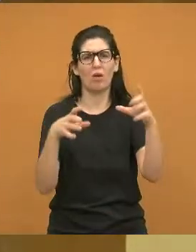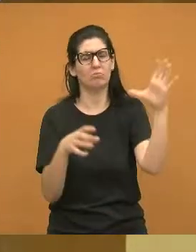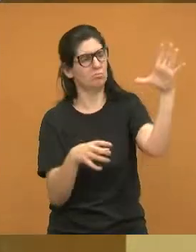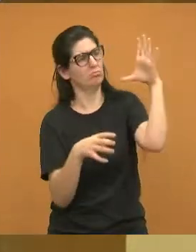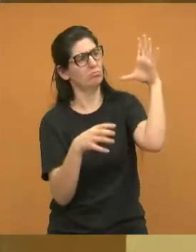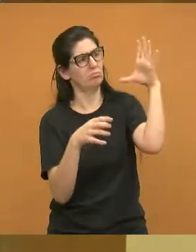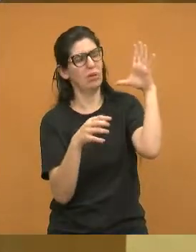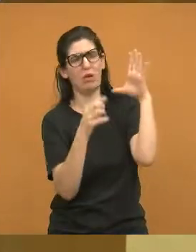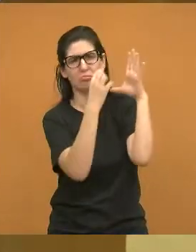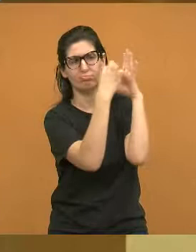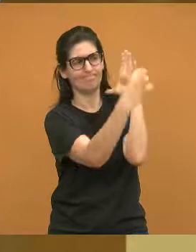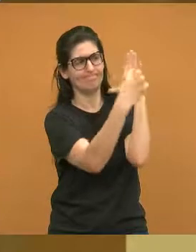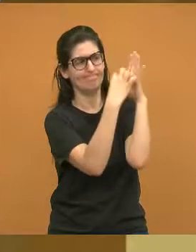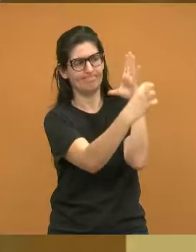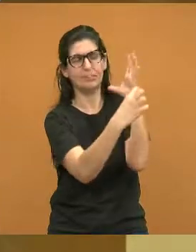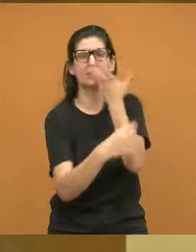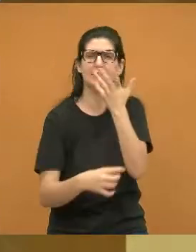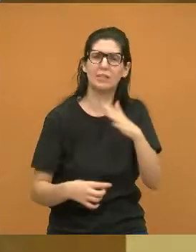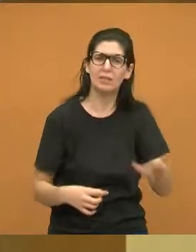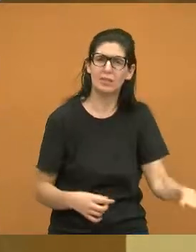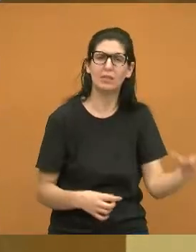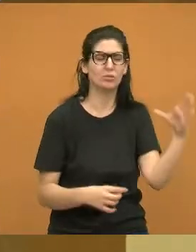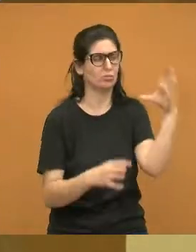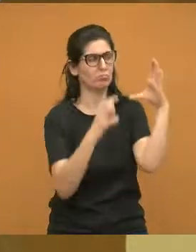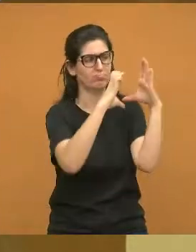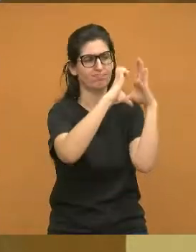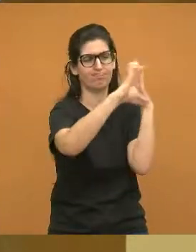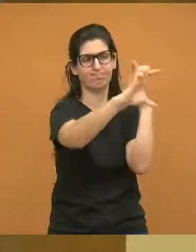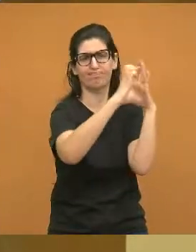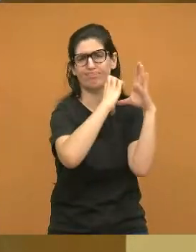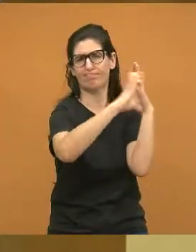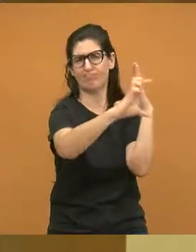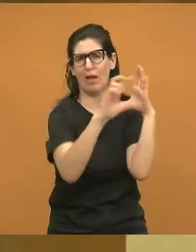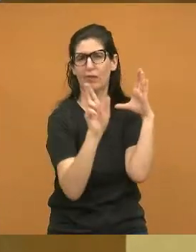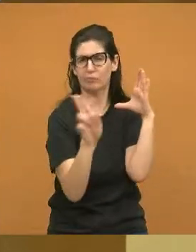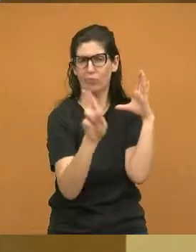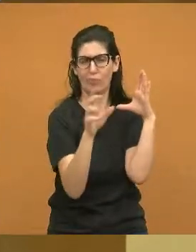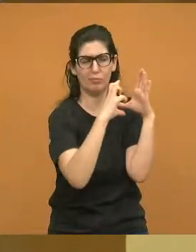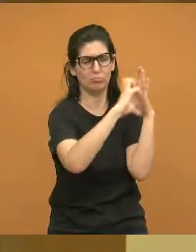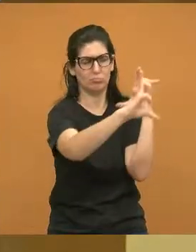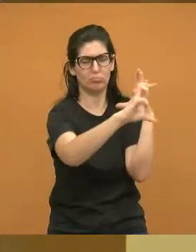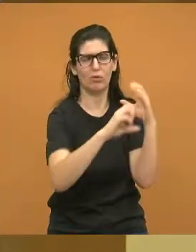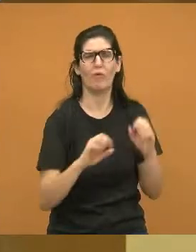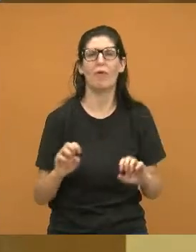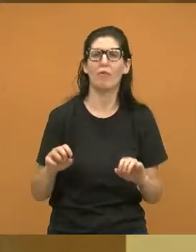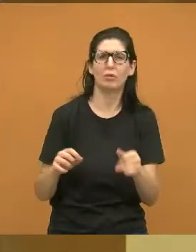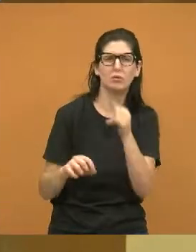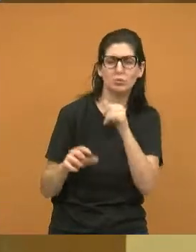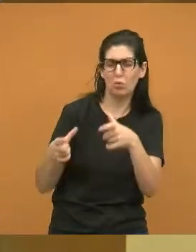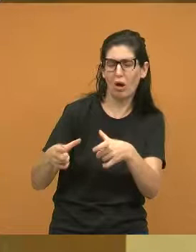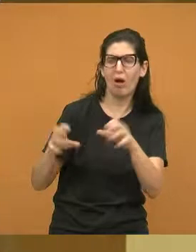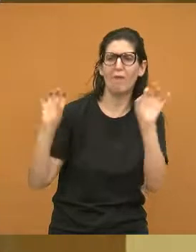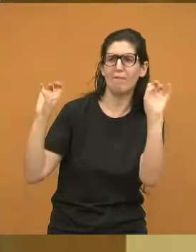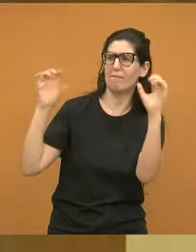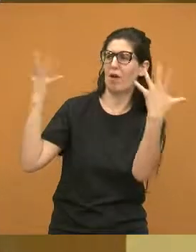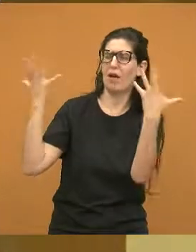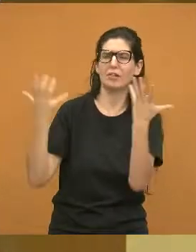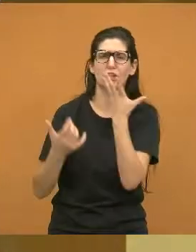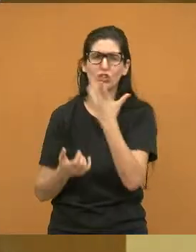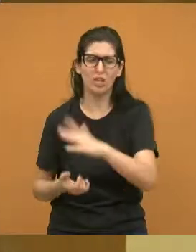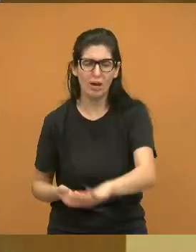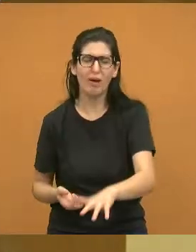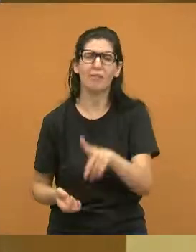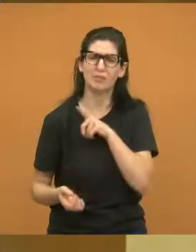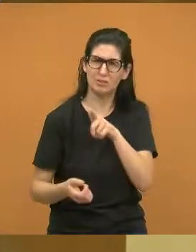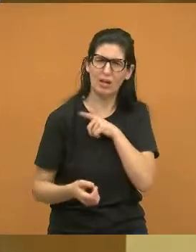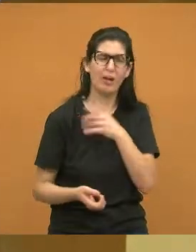são atendidas as crianças, nos locais onde há festas, os buffets, para que as pessoas possam